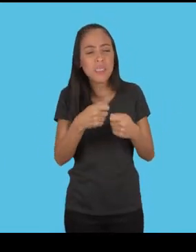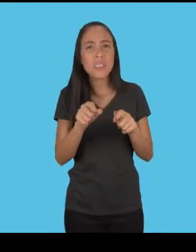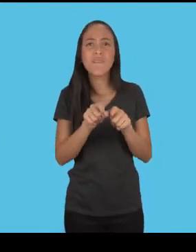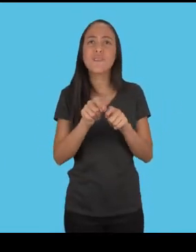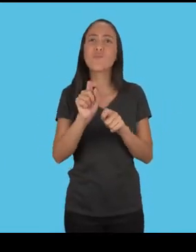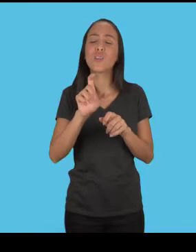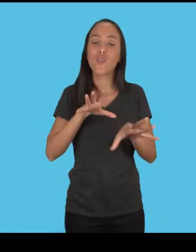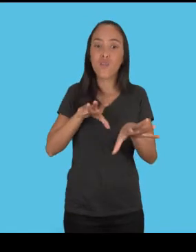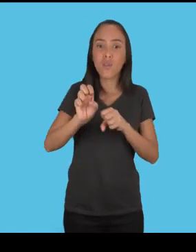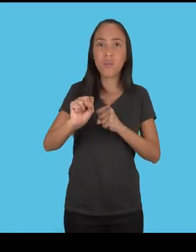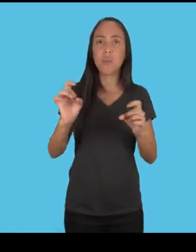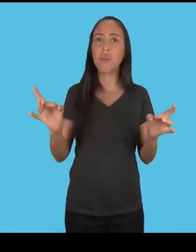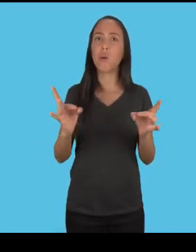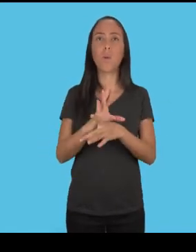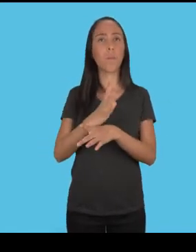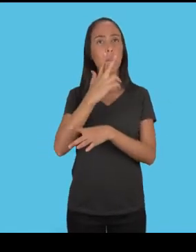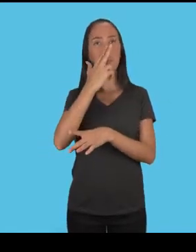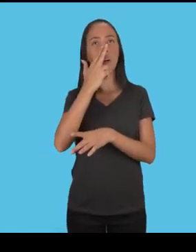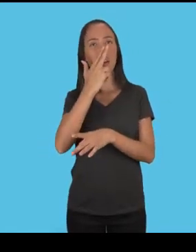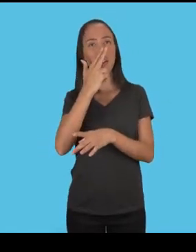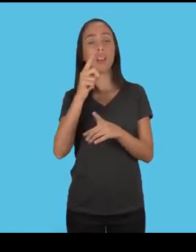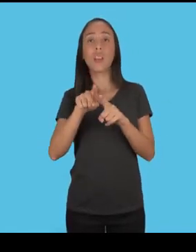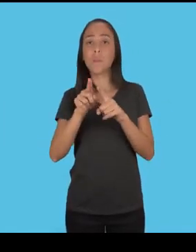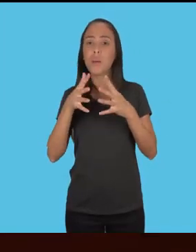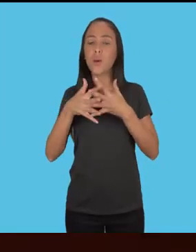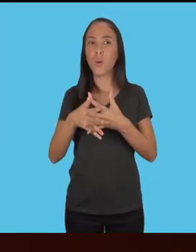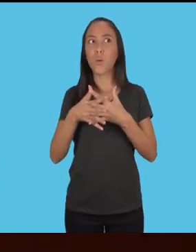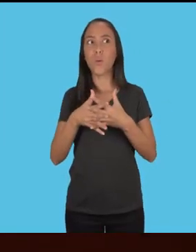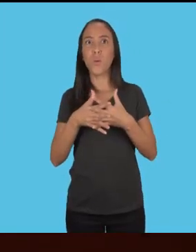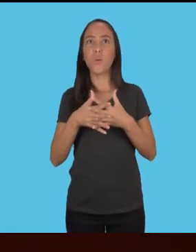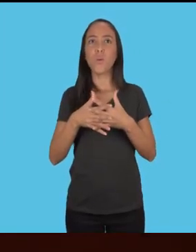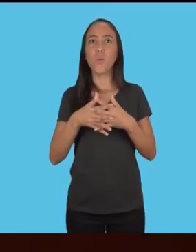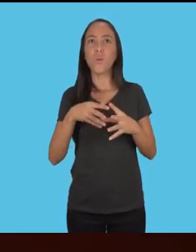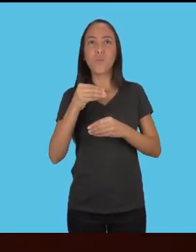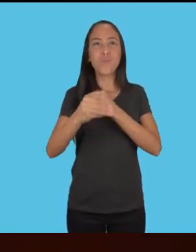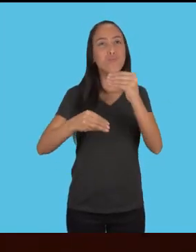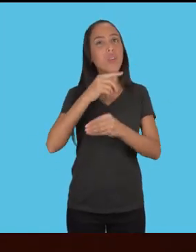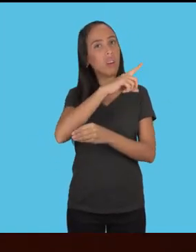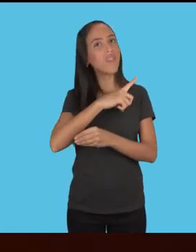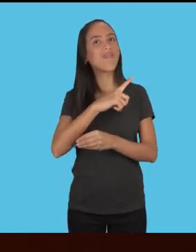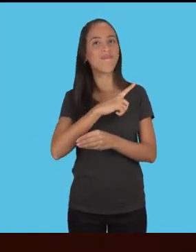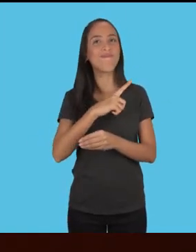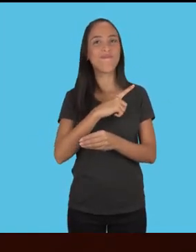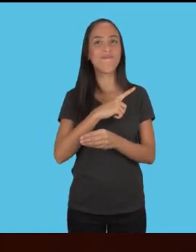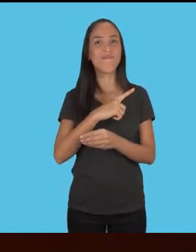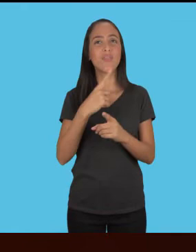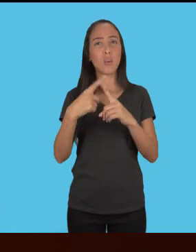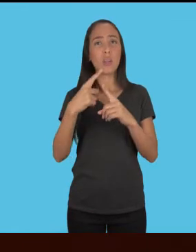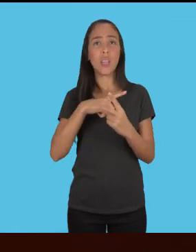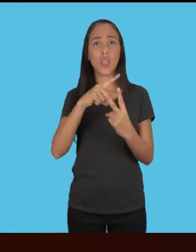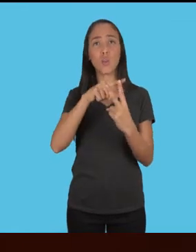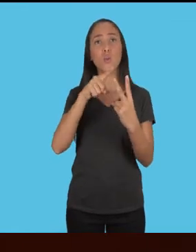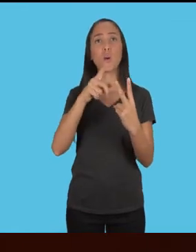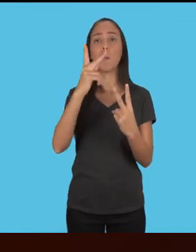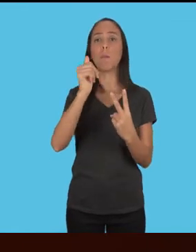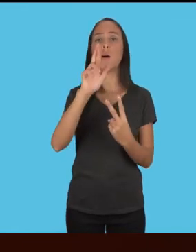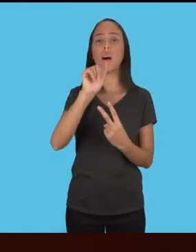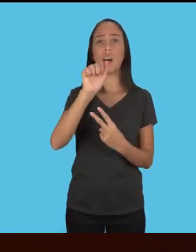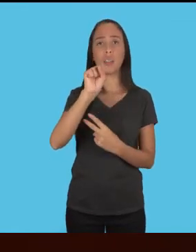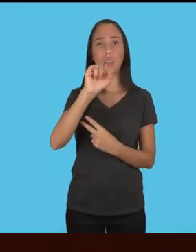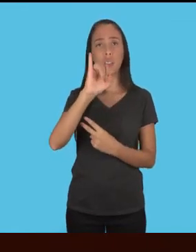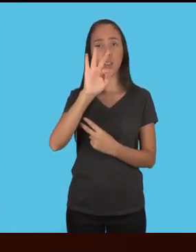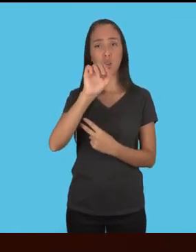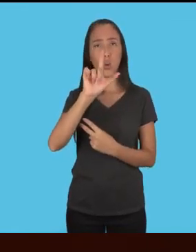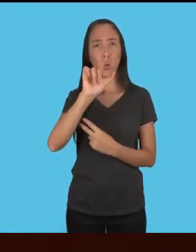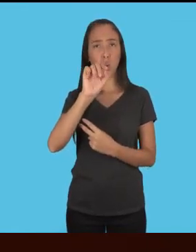formação muito completa e complexa que ele tem. De modo que mas são os 2 livros de parasitologia, o Pessoa e